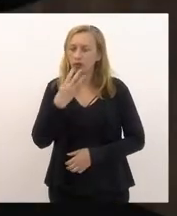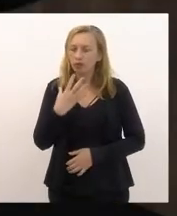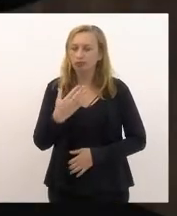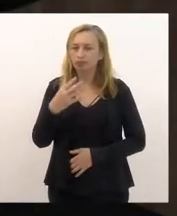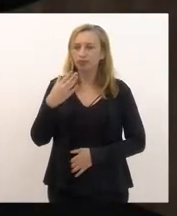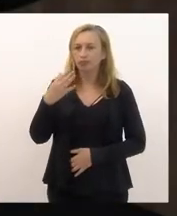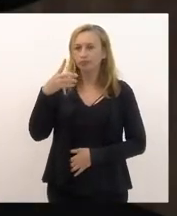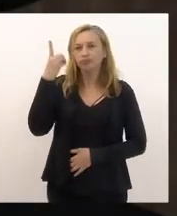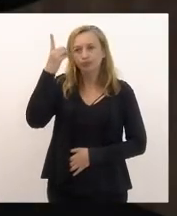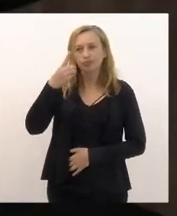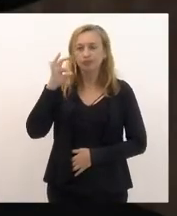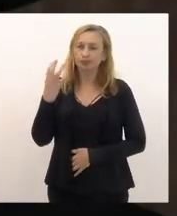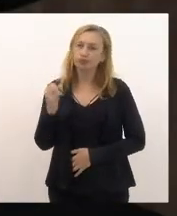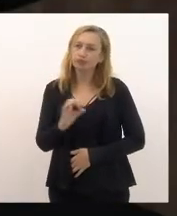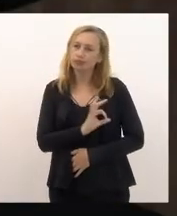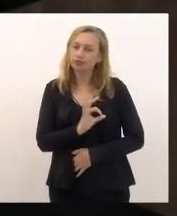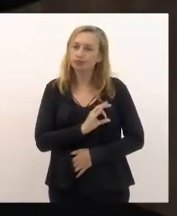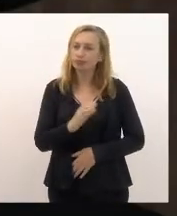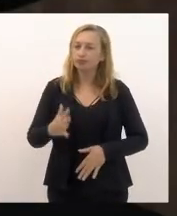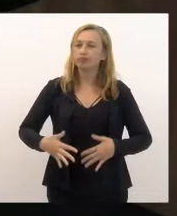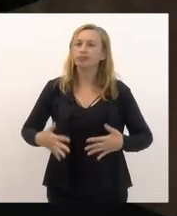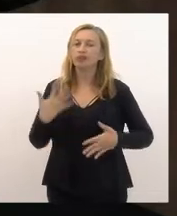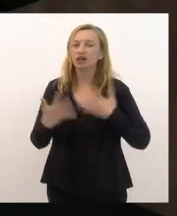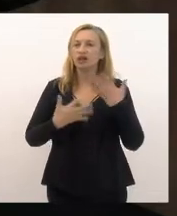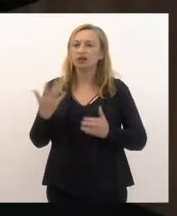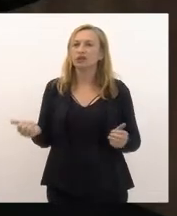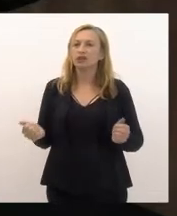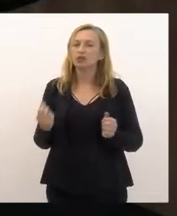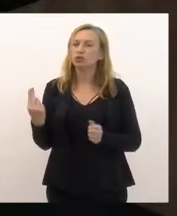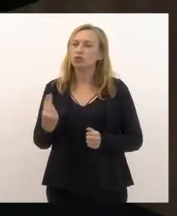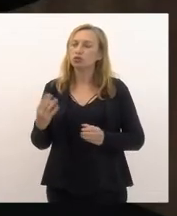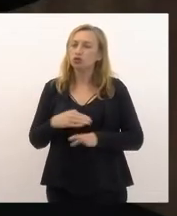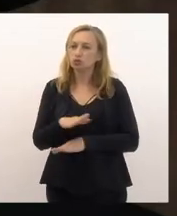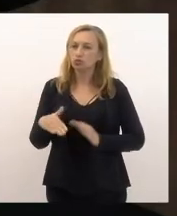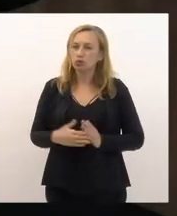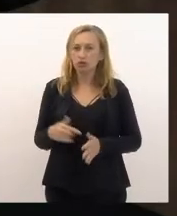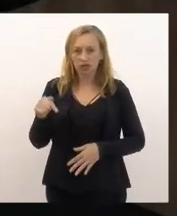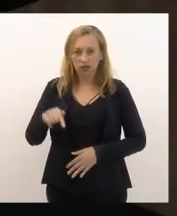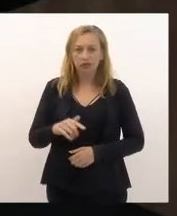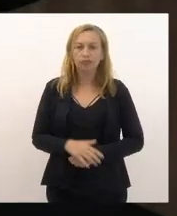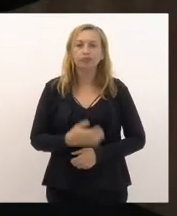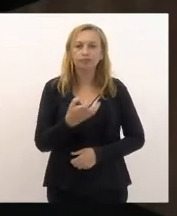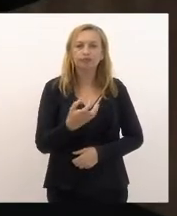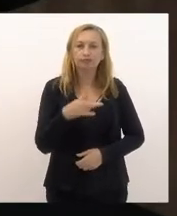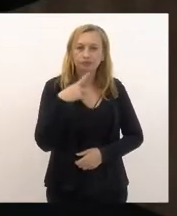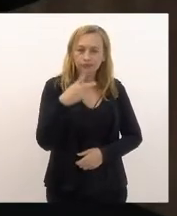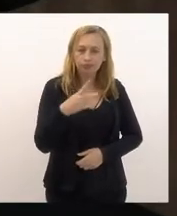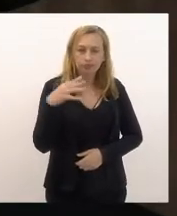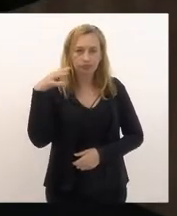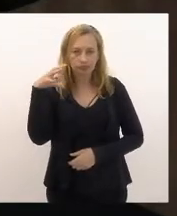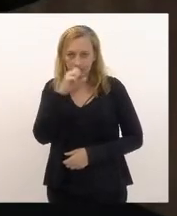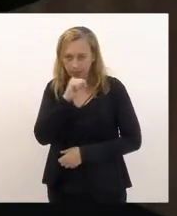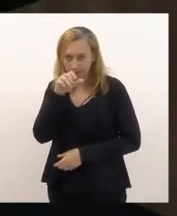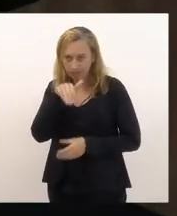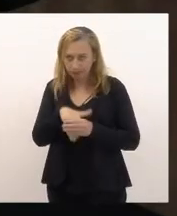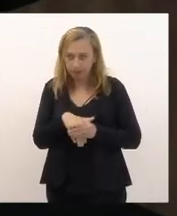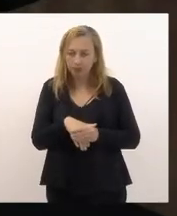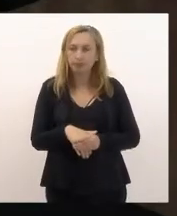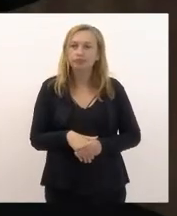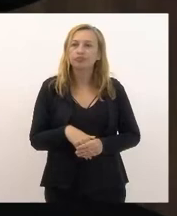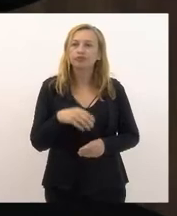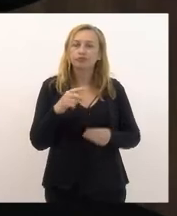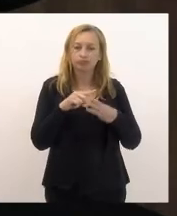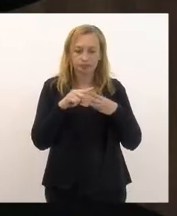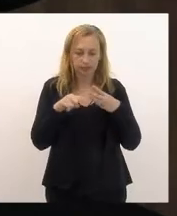ter as coautorias das colegas aqui, do deputado Eliomar também. Eu queria declarar voto rapidamente sobre